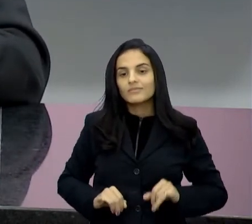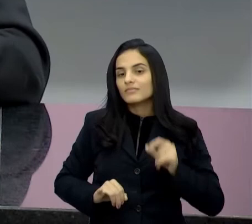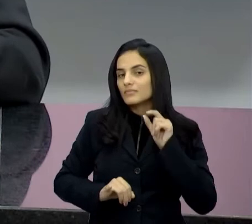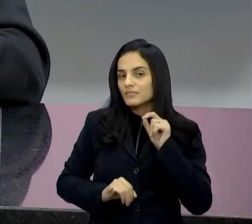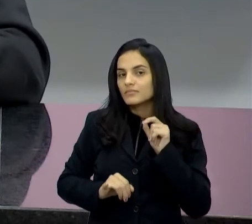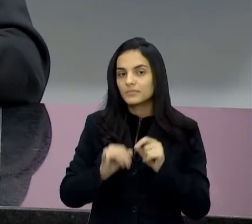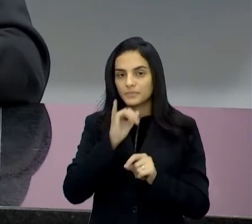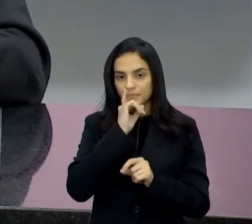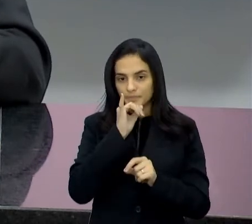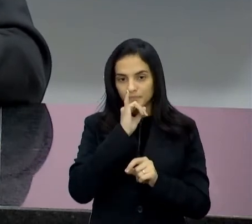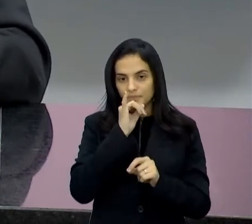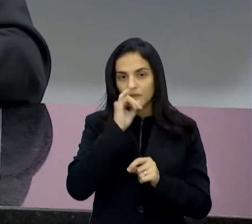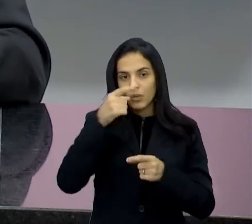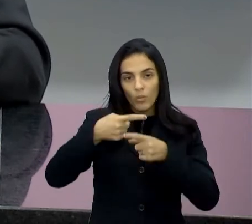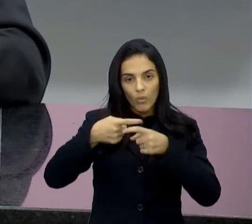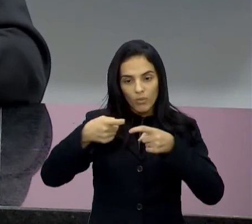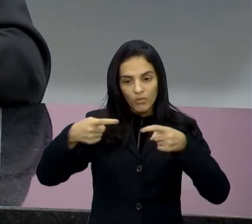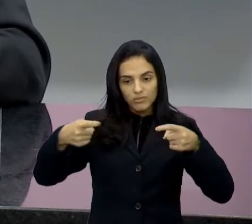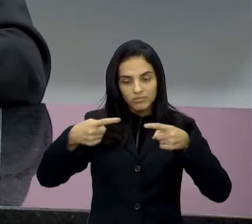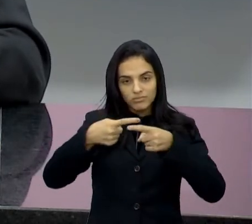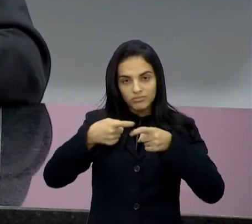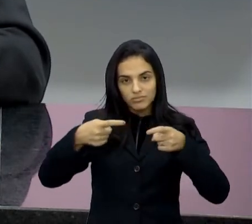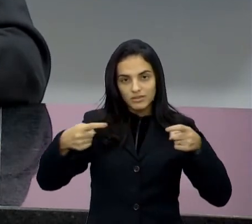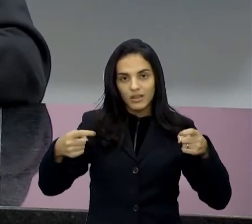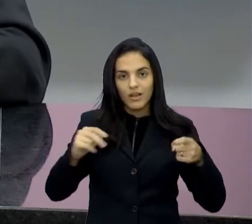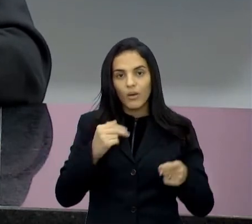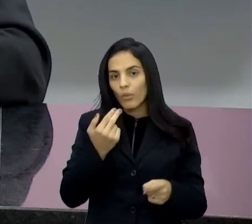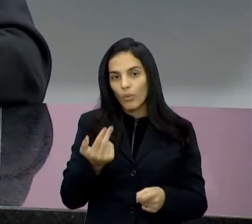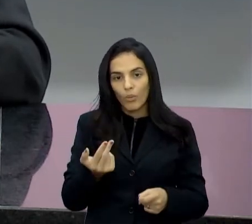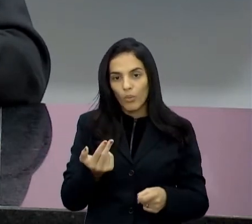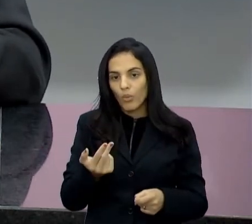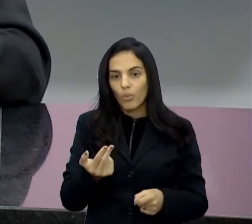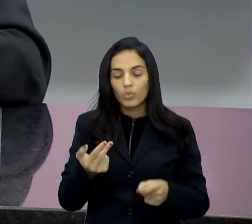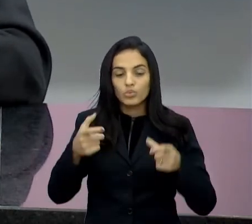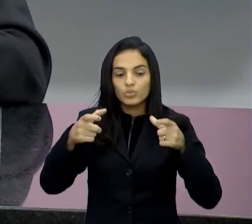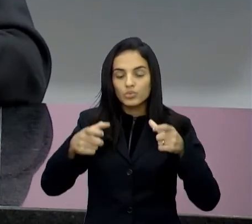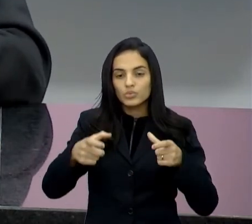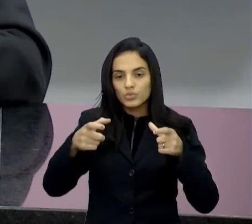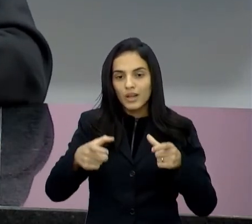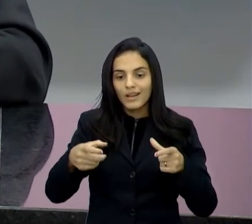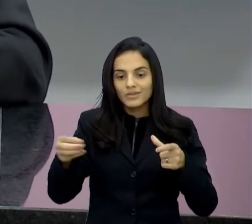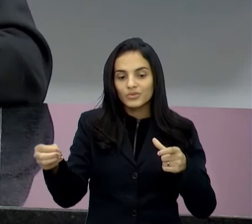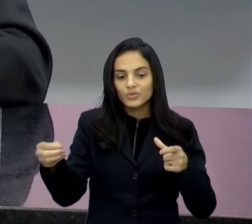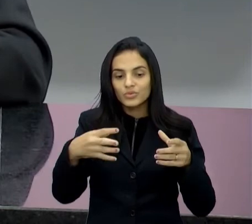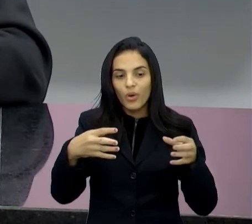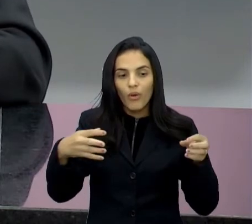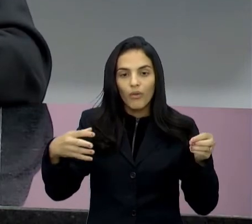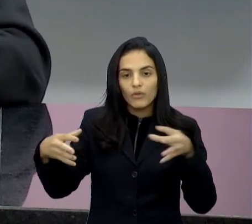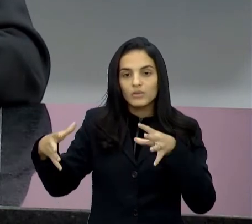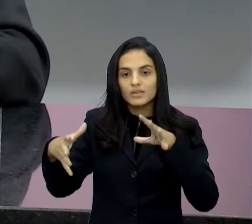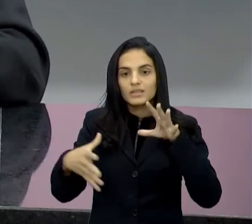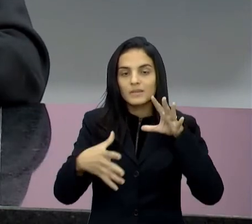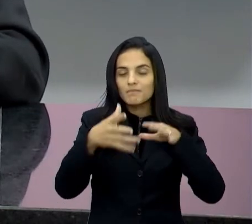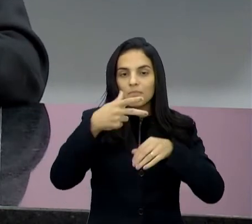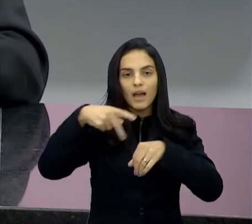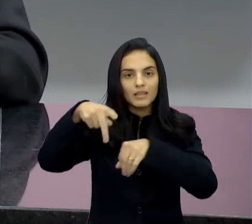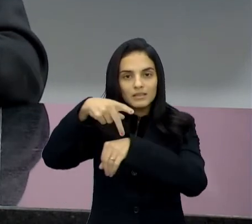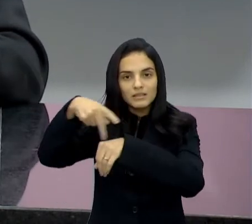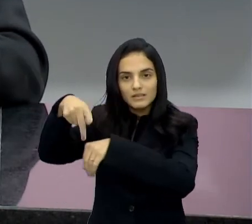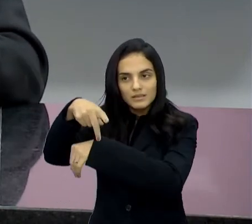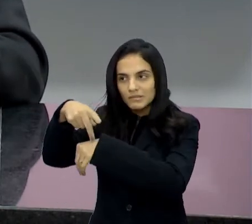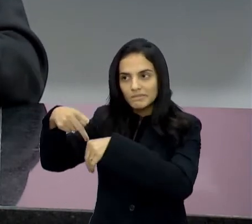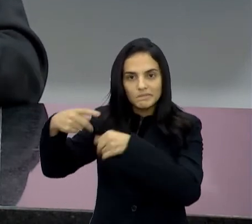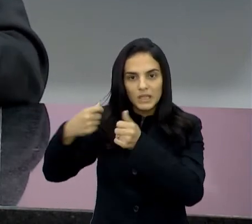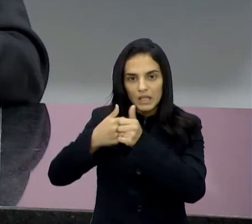por exemplo, com guerras, com o estabelecimento de novas fronteiras. Então, tudo isso